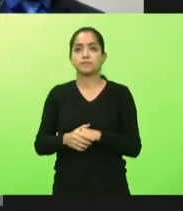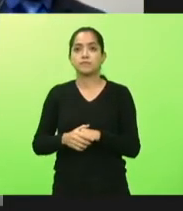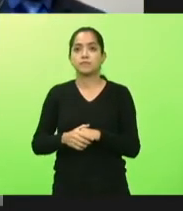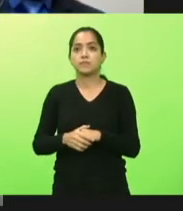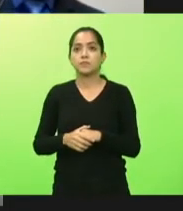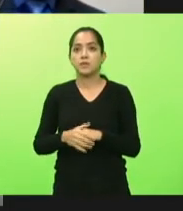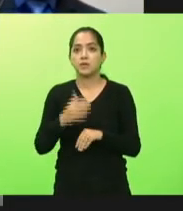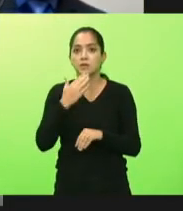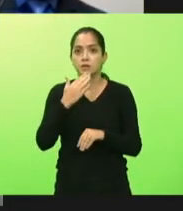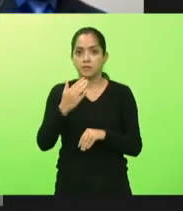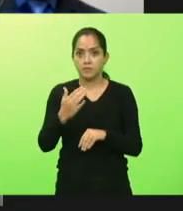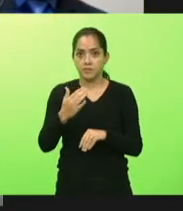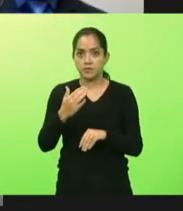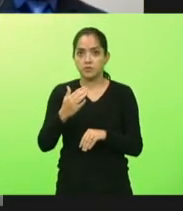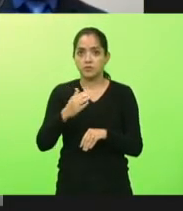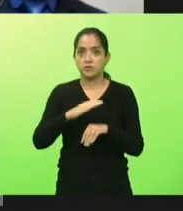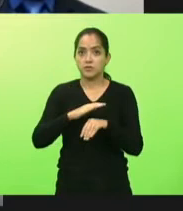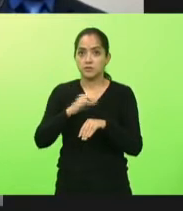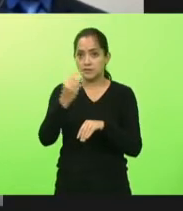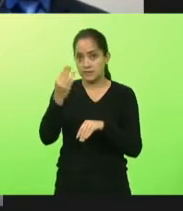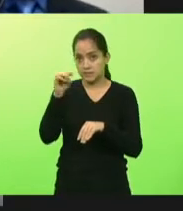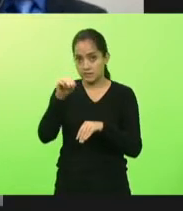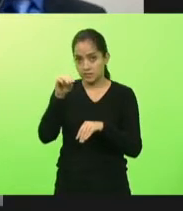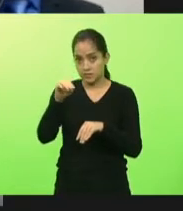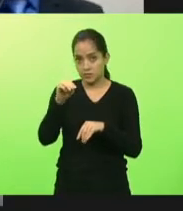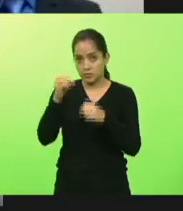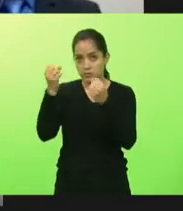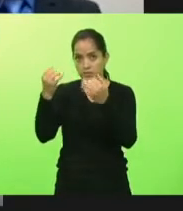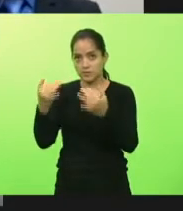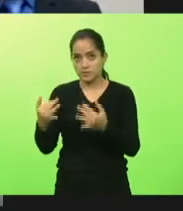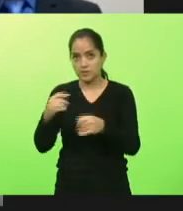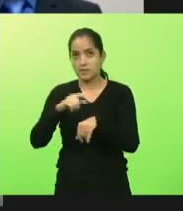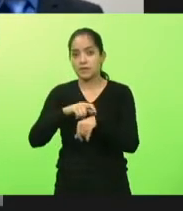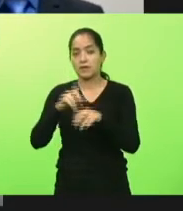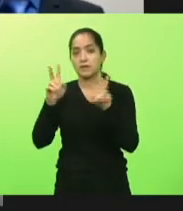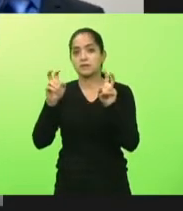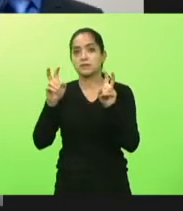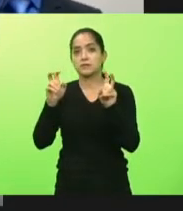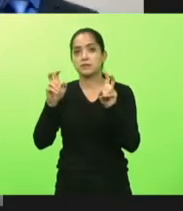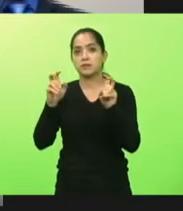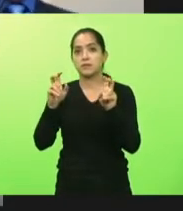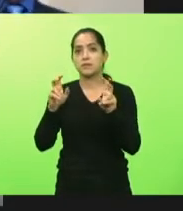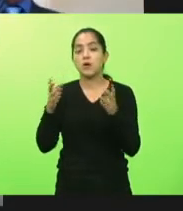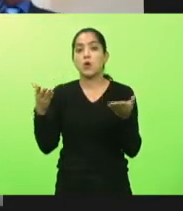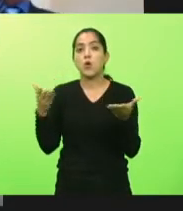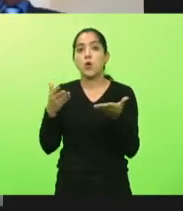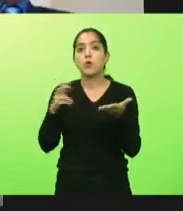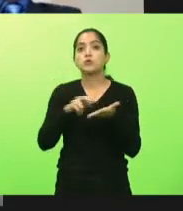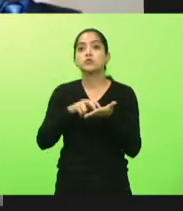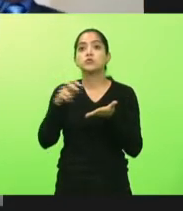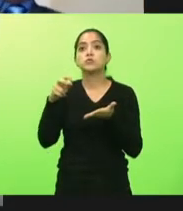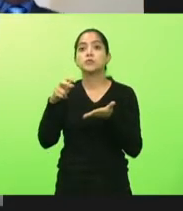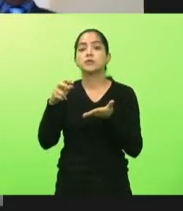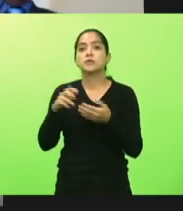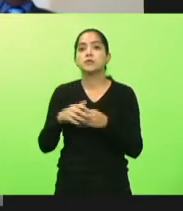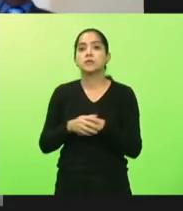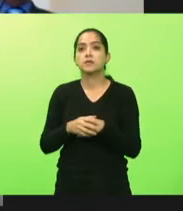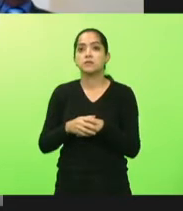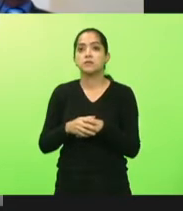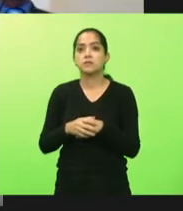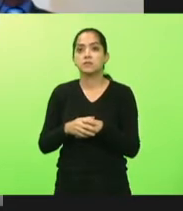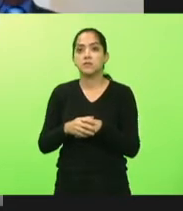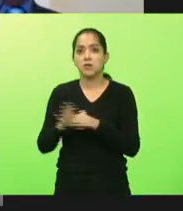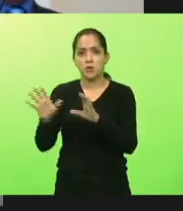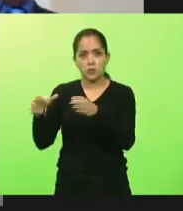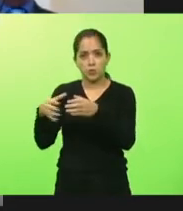meus 3 minutos mais 2 para falar sobre esse assunto, que hoje de manhã. Eu recebi a gente num grupo que eu estou